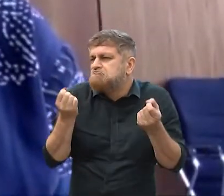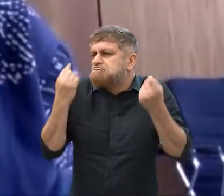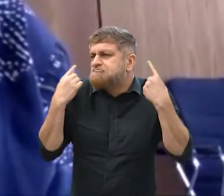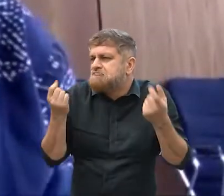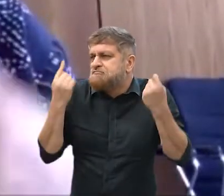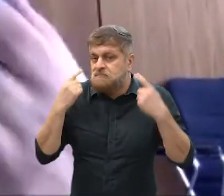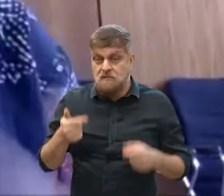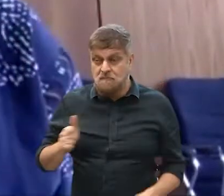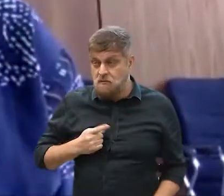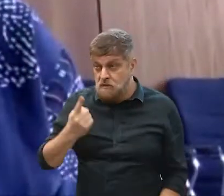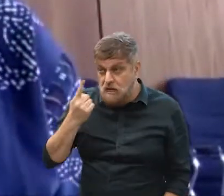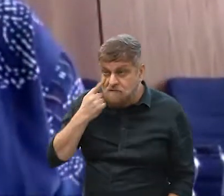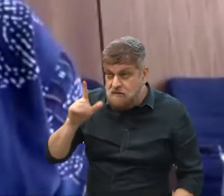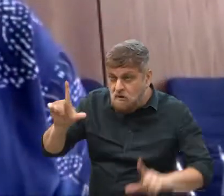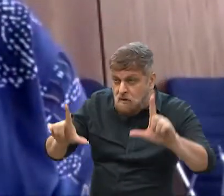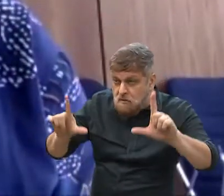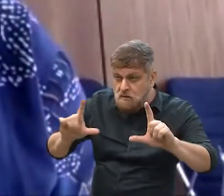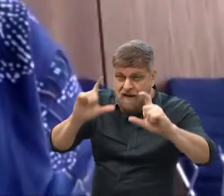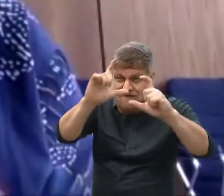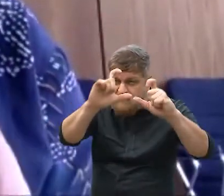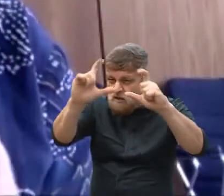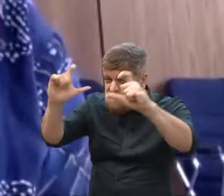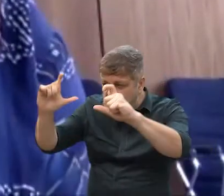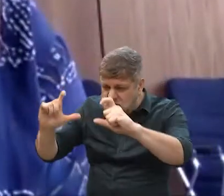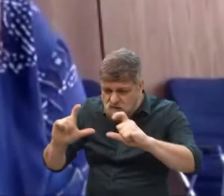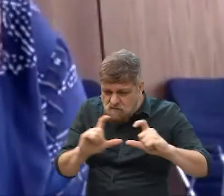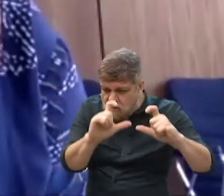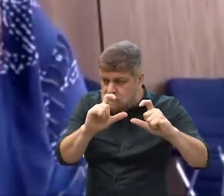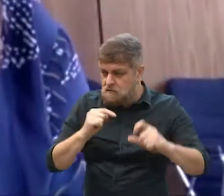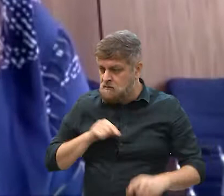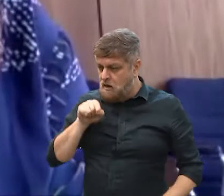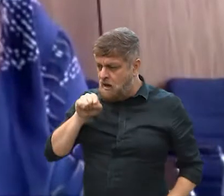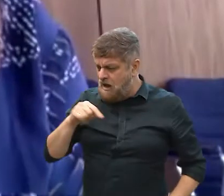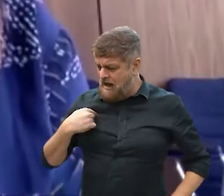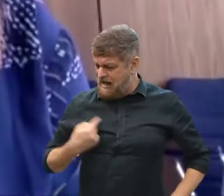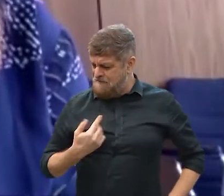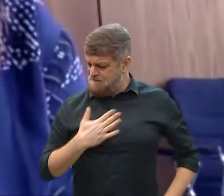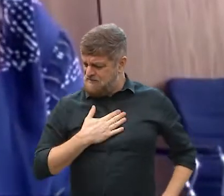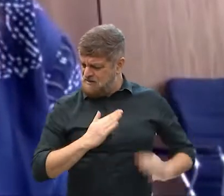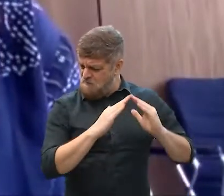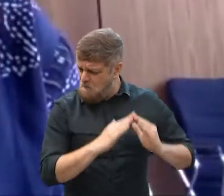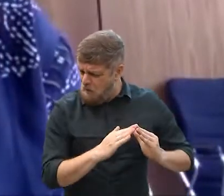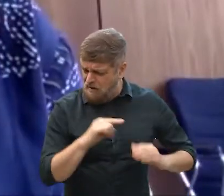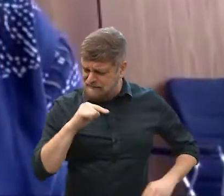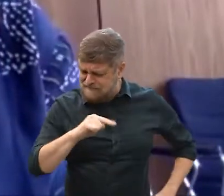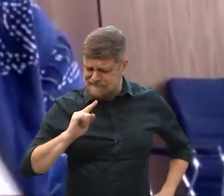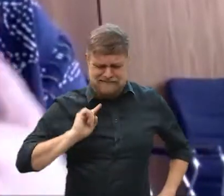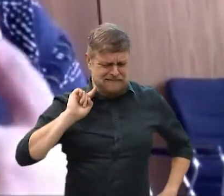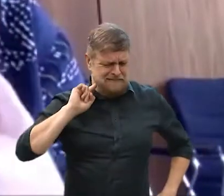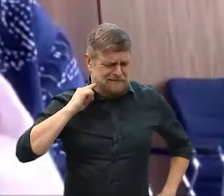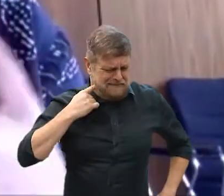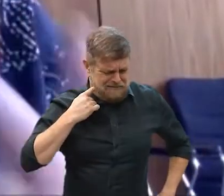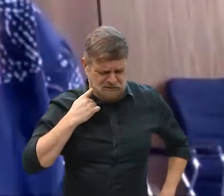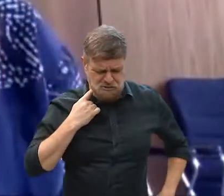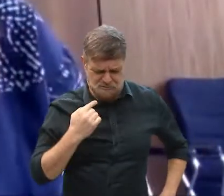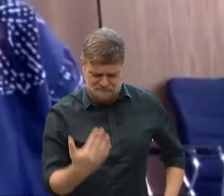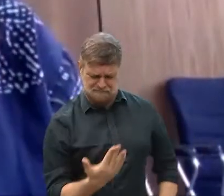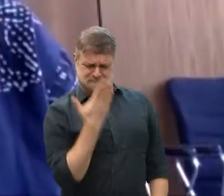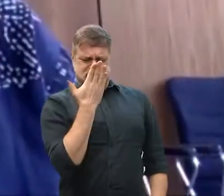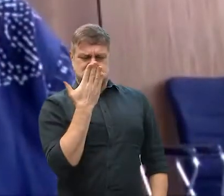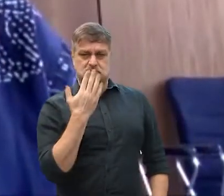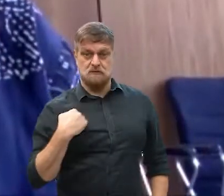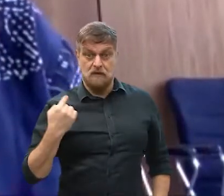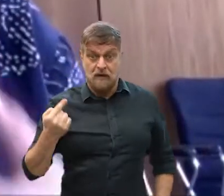E através desse mural de fotos, eles falaram, mas professora, é aqui que eu moro, é diante de tanto